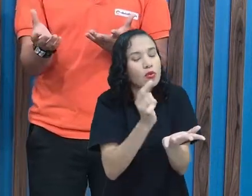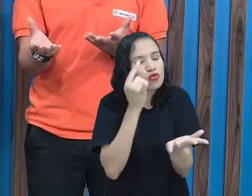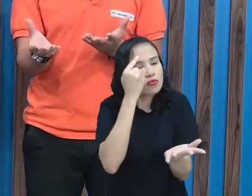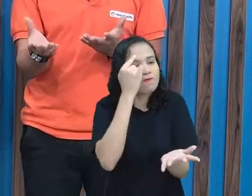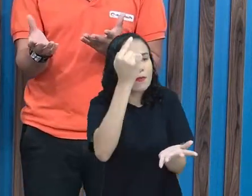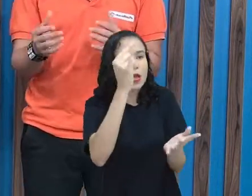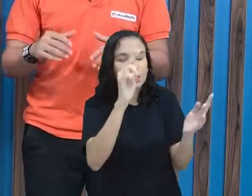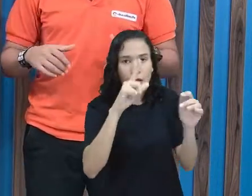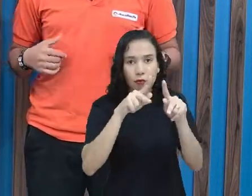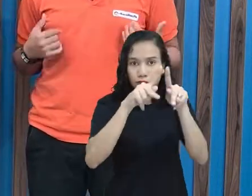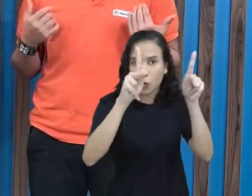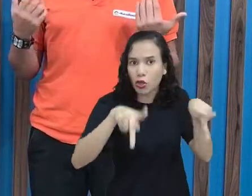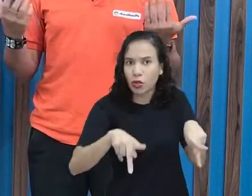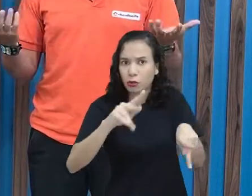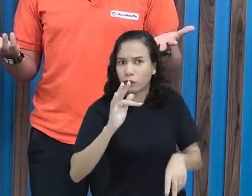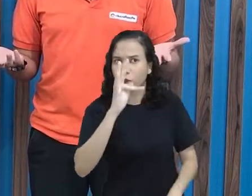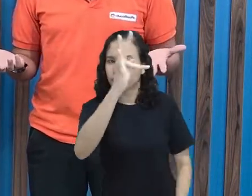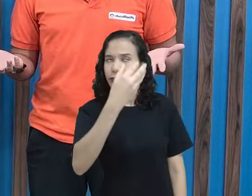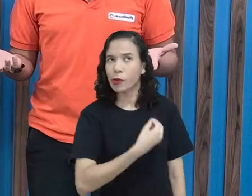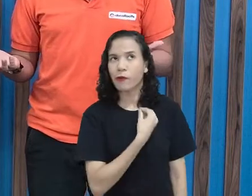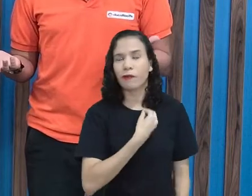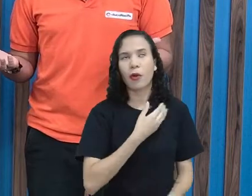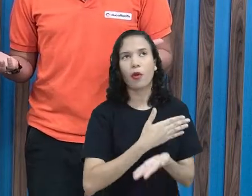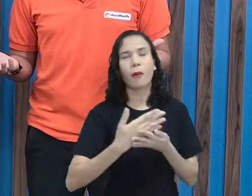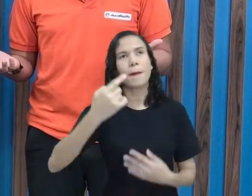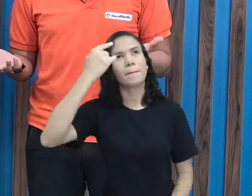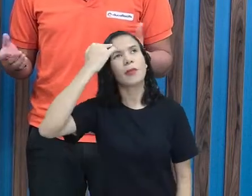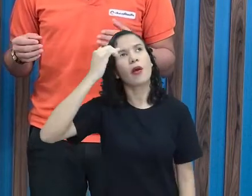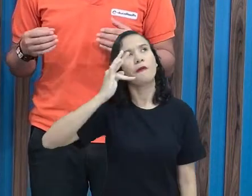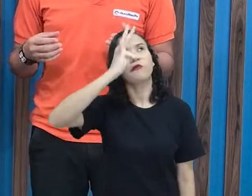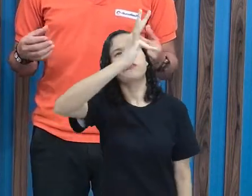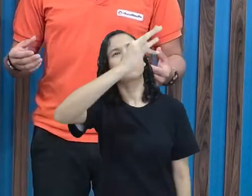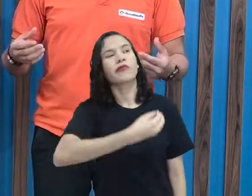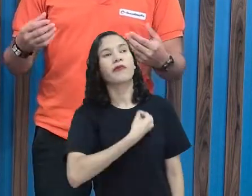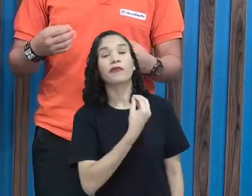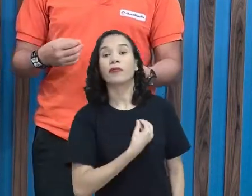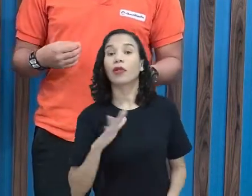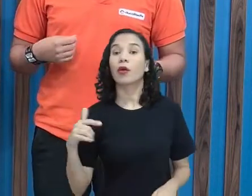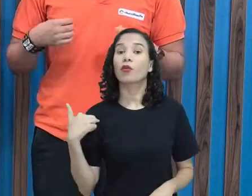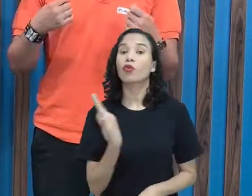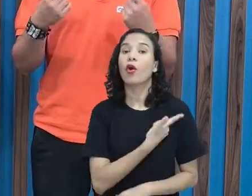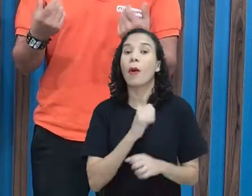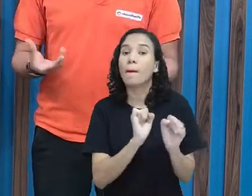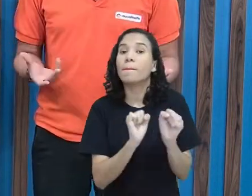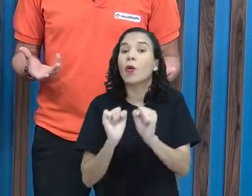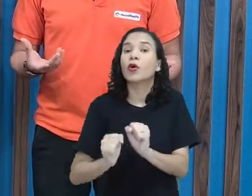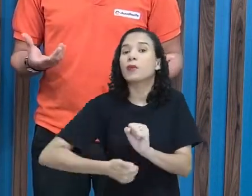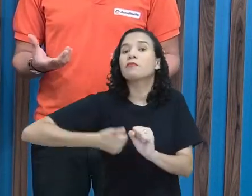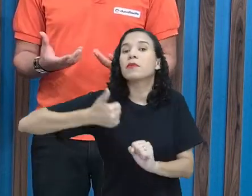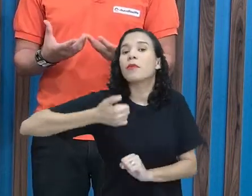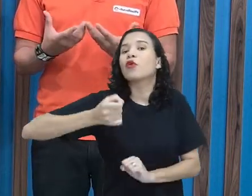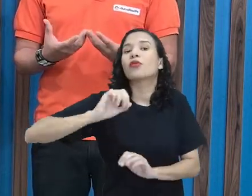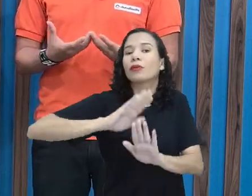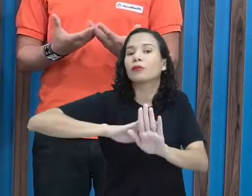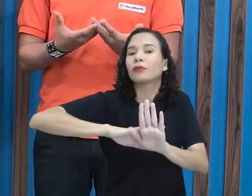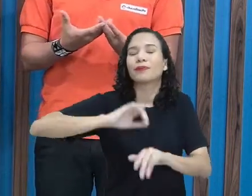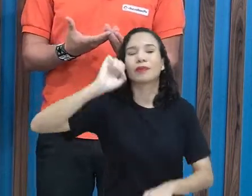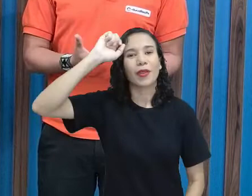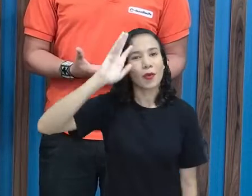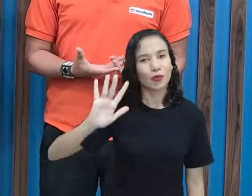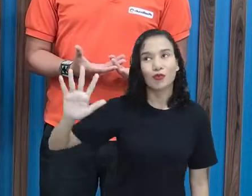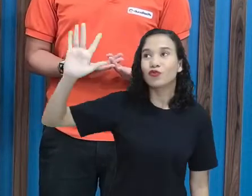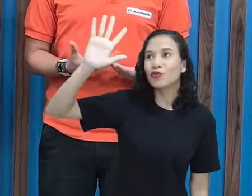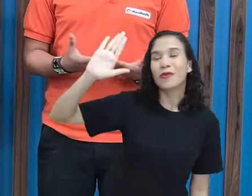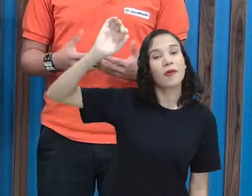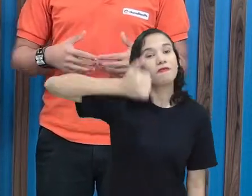nosso projeto de vida, a gente começa a pensar o projeto de vida quando a gente pode sonhar. E uma das coisas